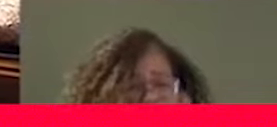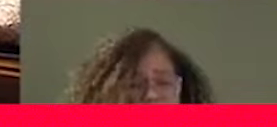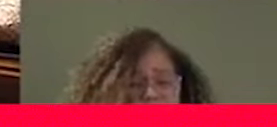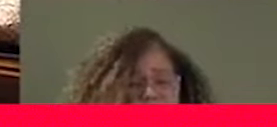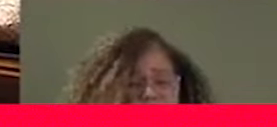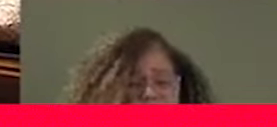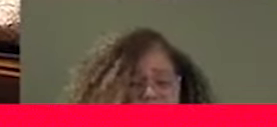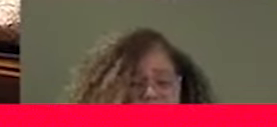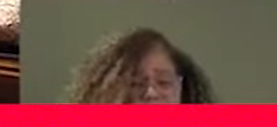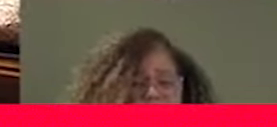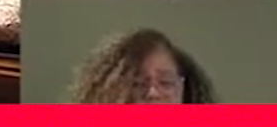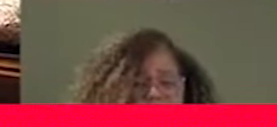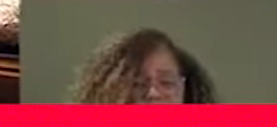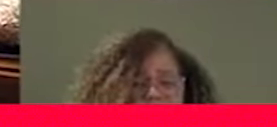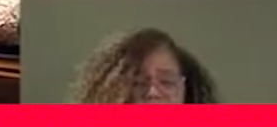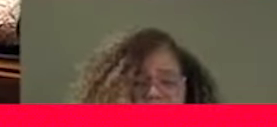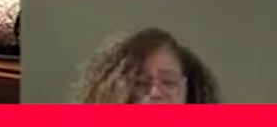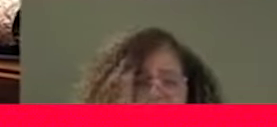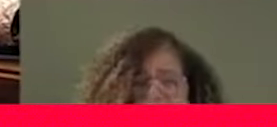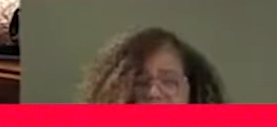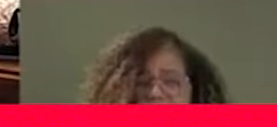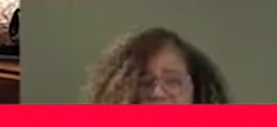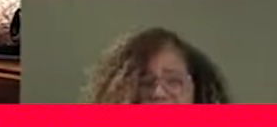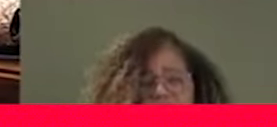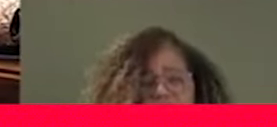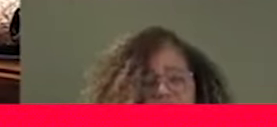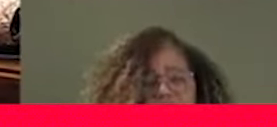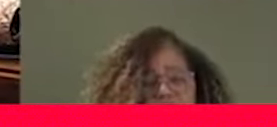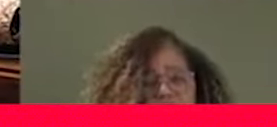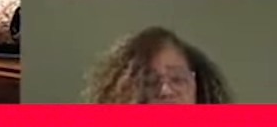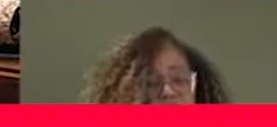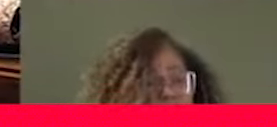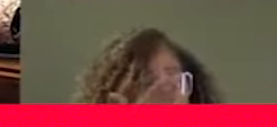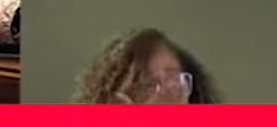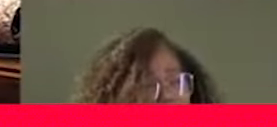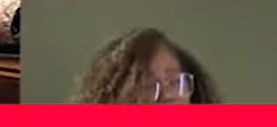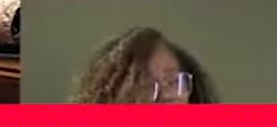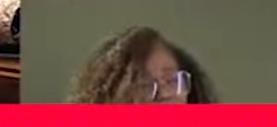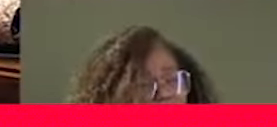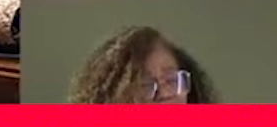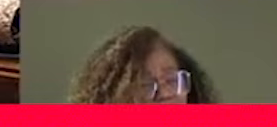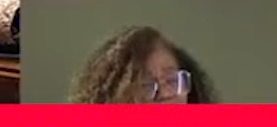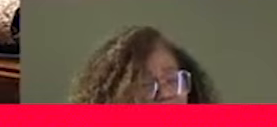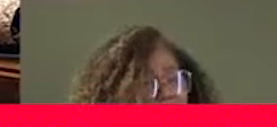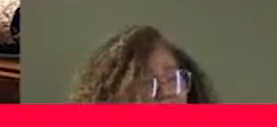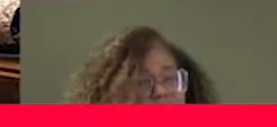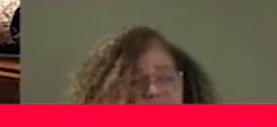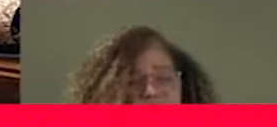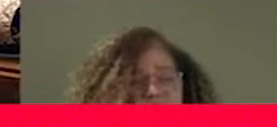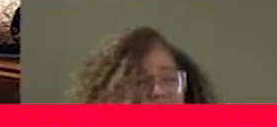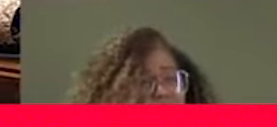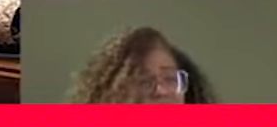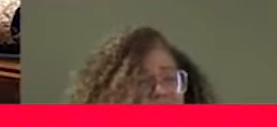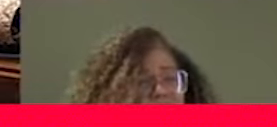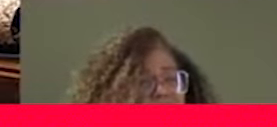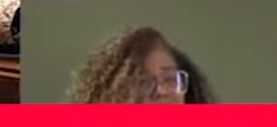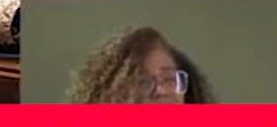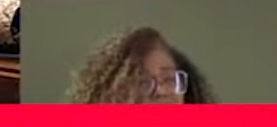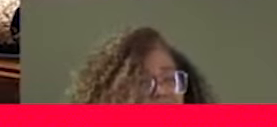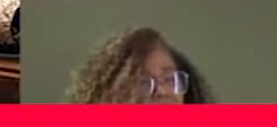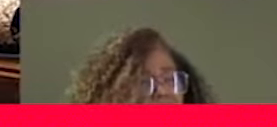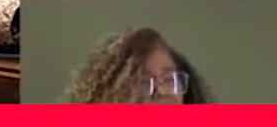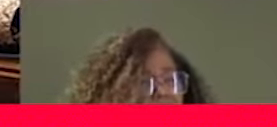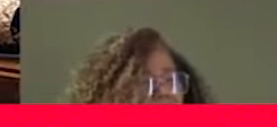família linda mas a gente tá aqui seu Régis dizendo que não vai ser em vão nós não vamos nos